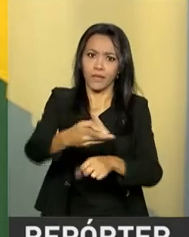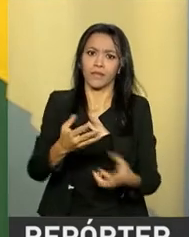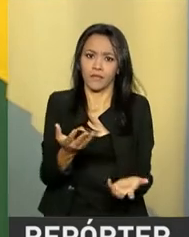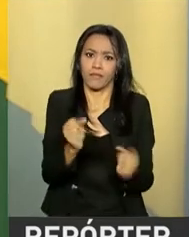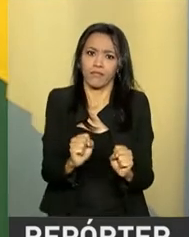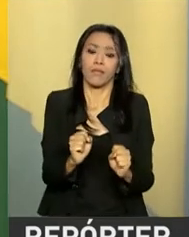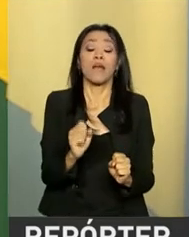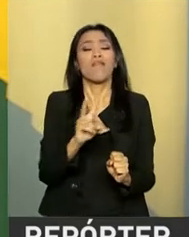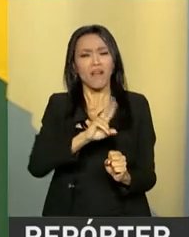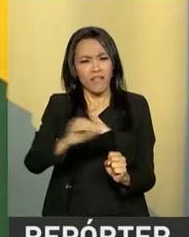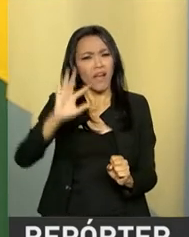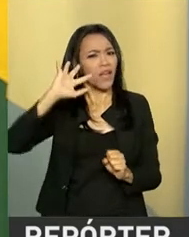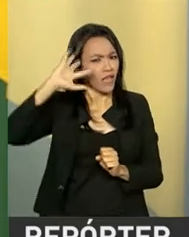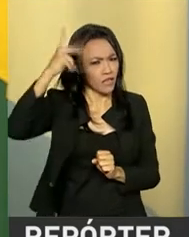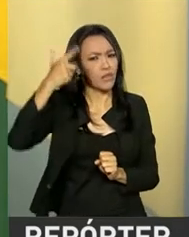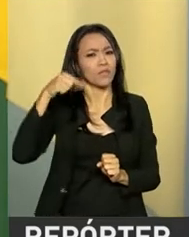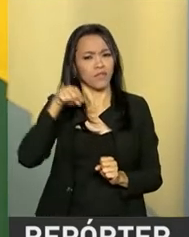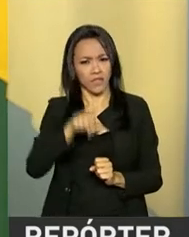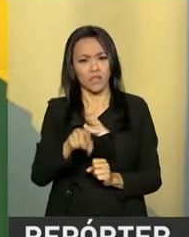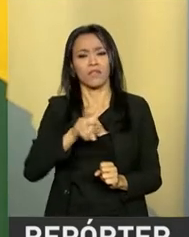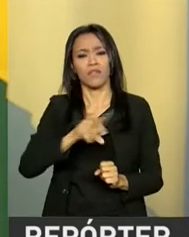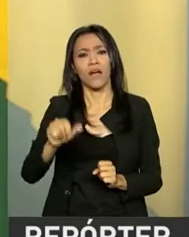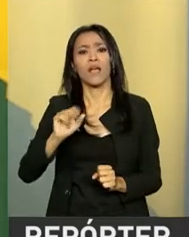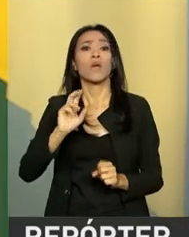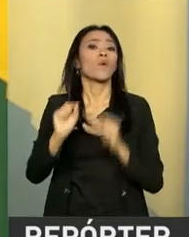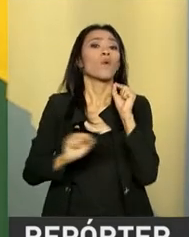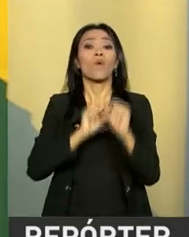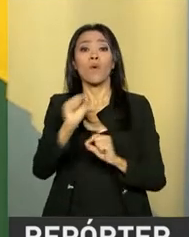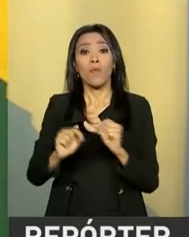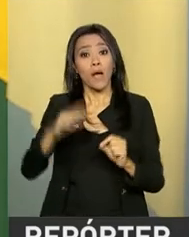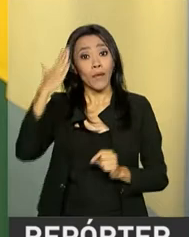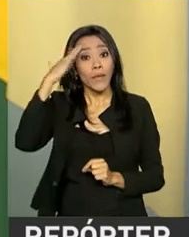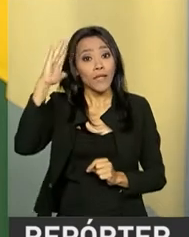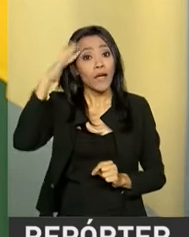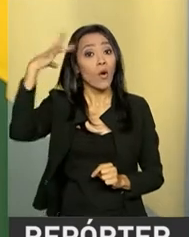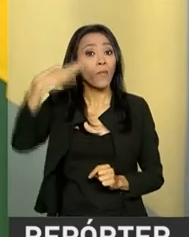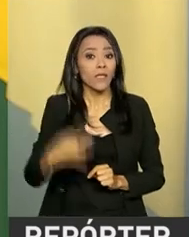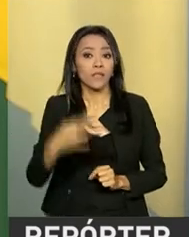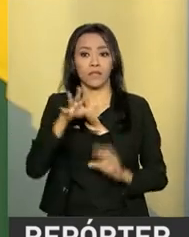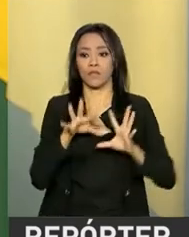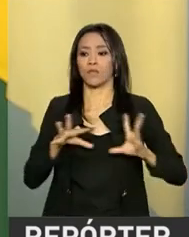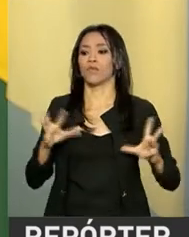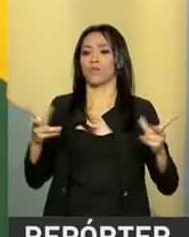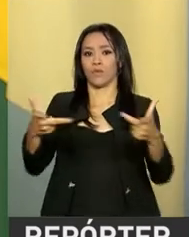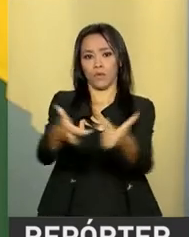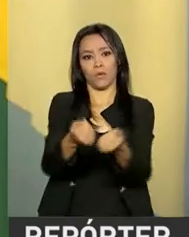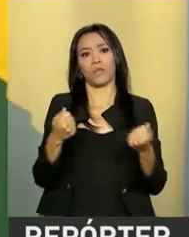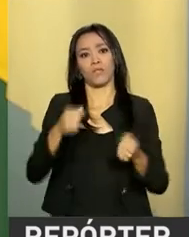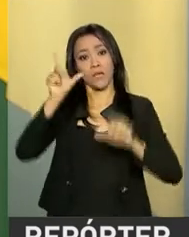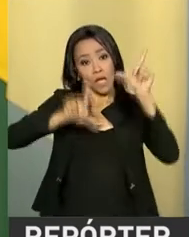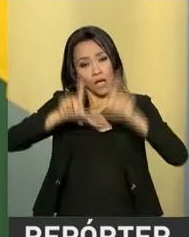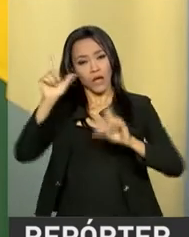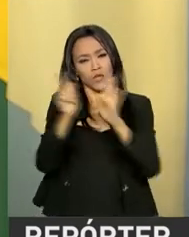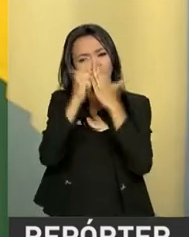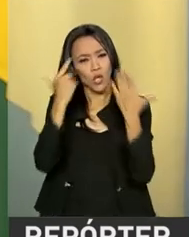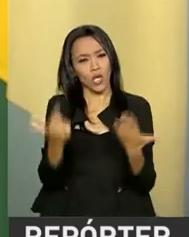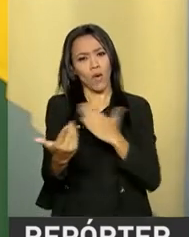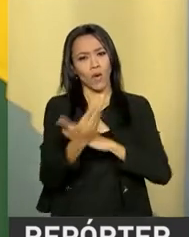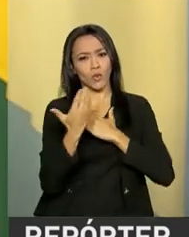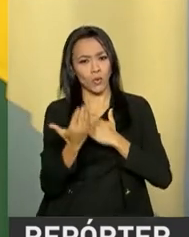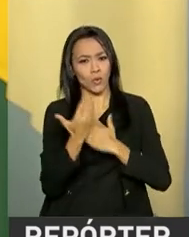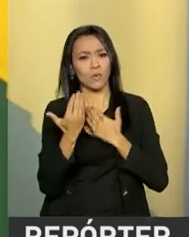serão logo superados pela compreensão de todos aqueles, e volto a dizer, a imprensa colaborou, quando